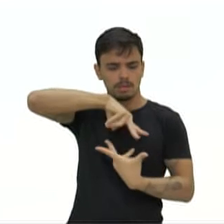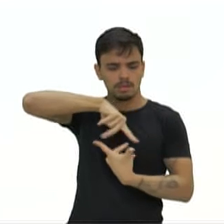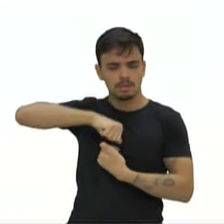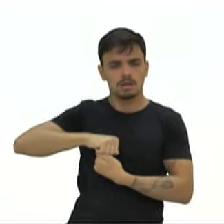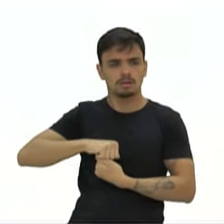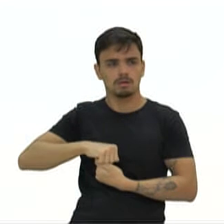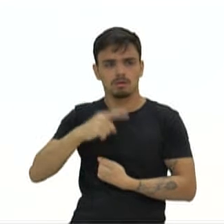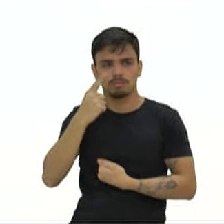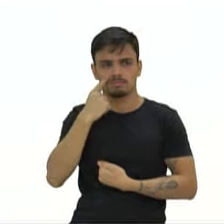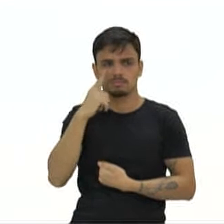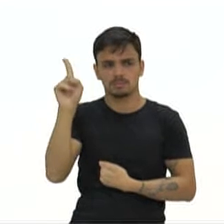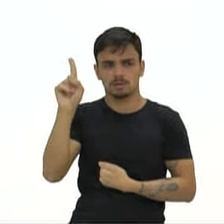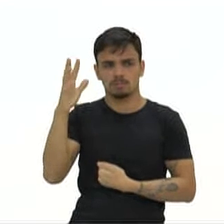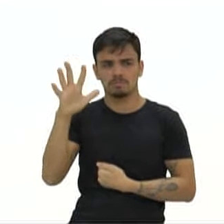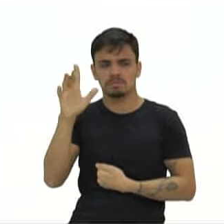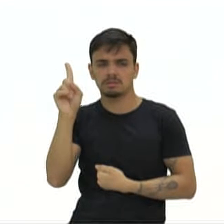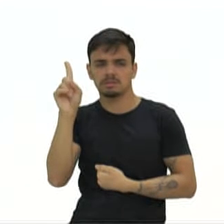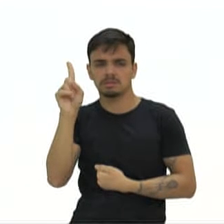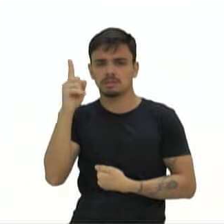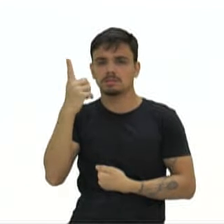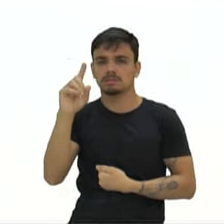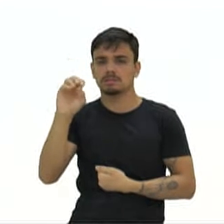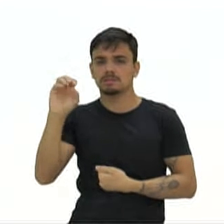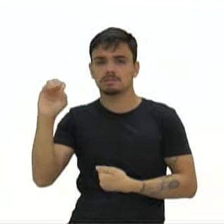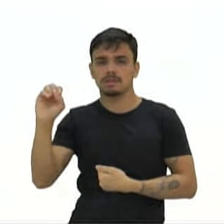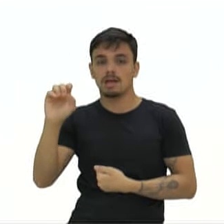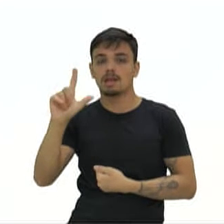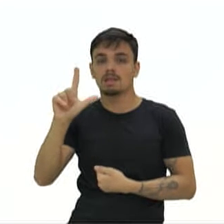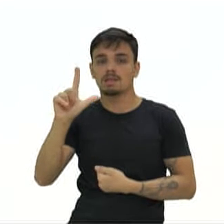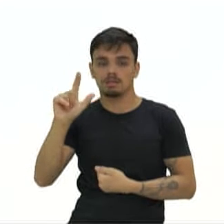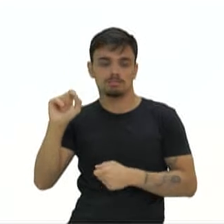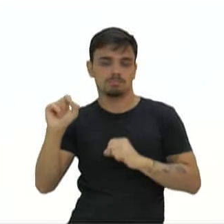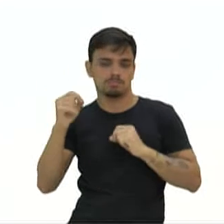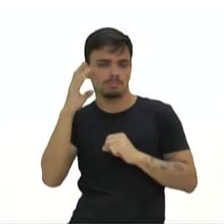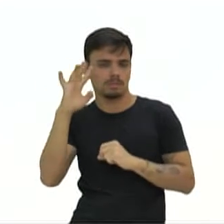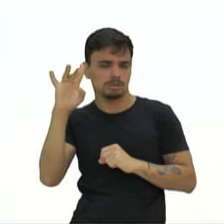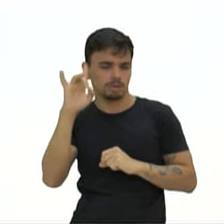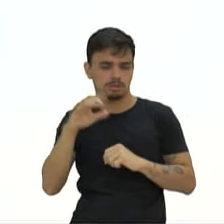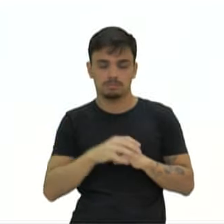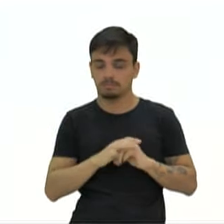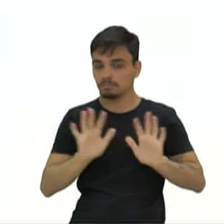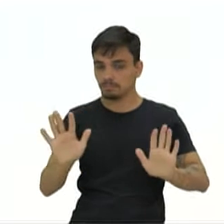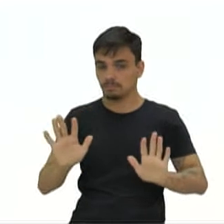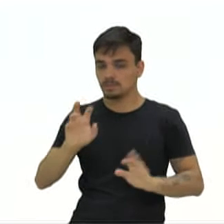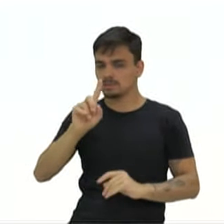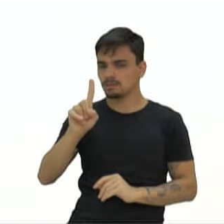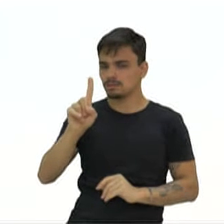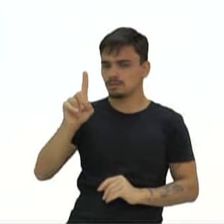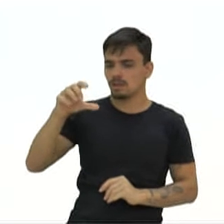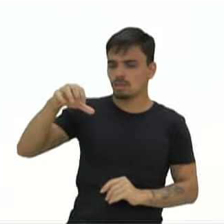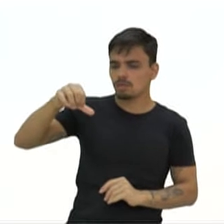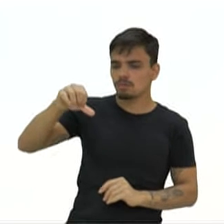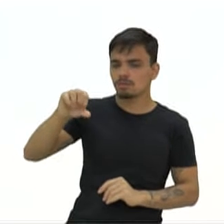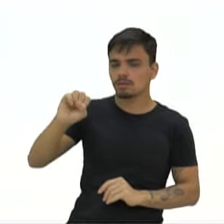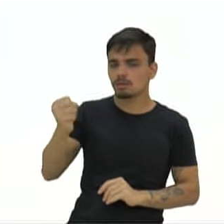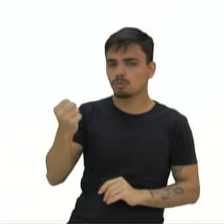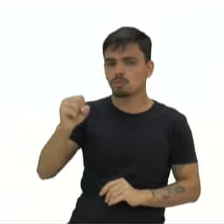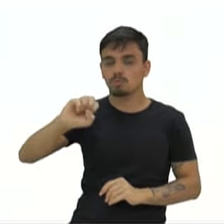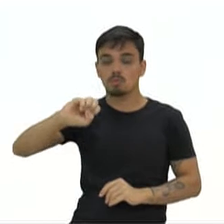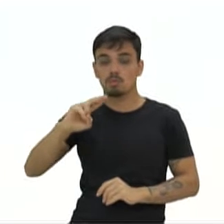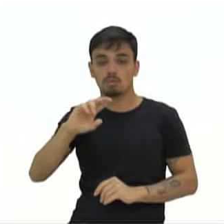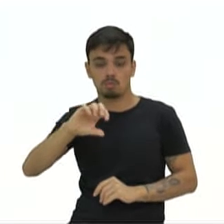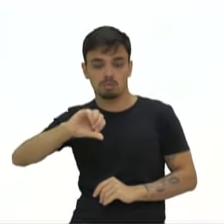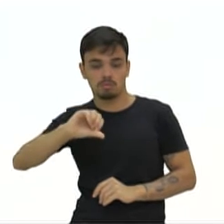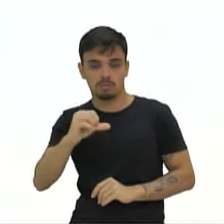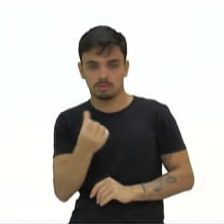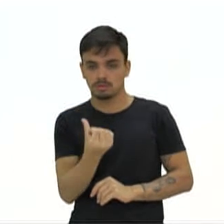imagine que isso aqui fosse 100 litros. Olha bem para esses números aí. Claro que se for 98, se for 96,